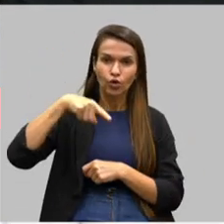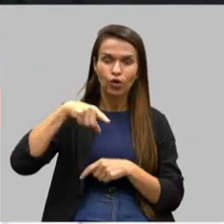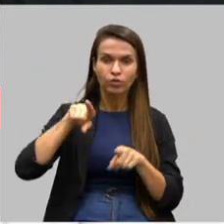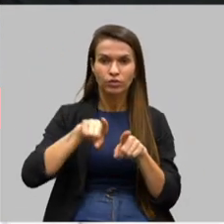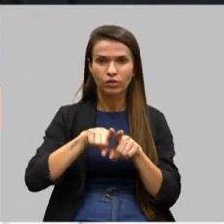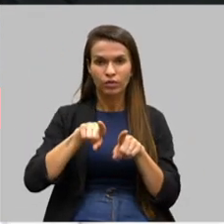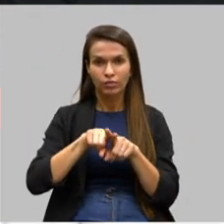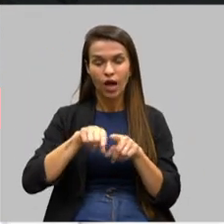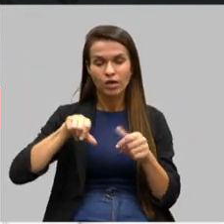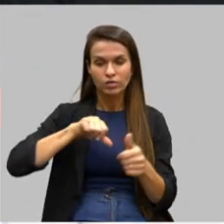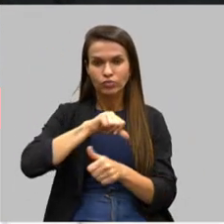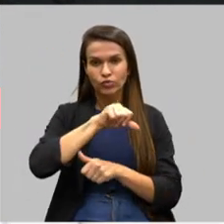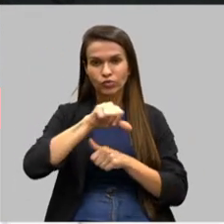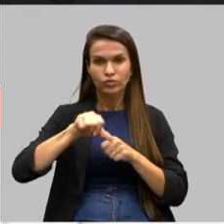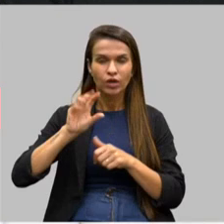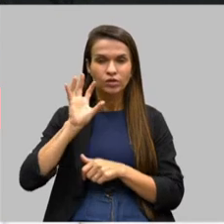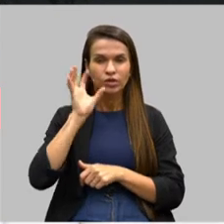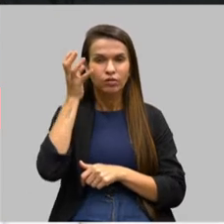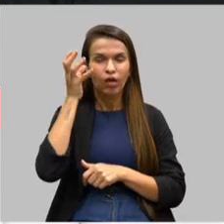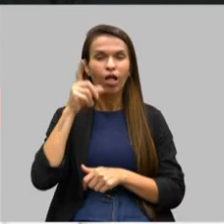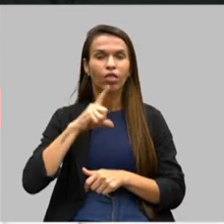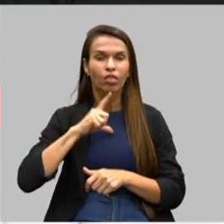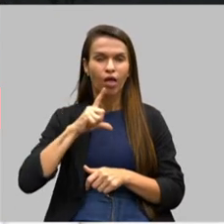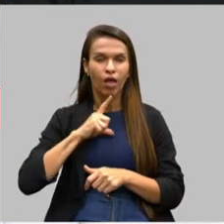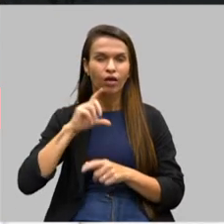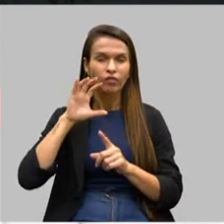as mudanças climáticas afetam muito